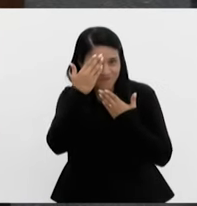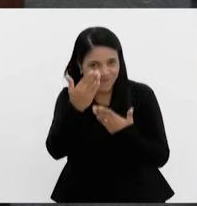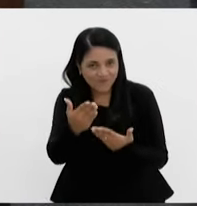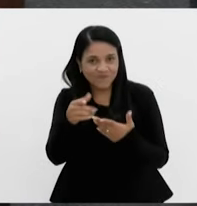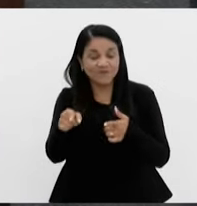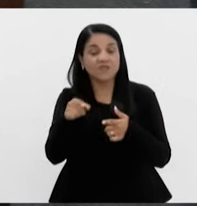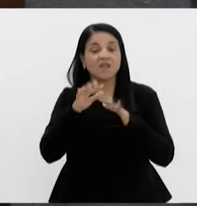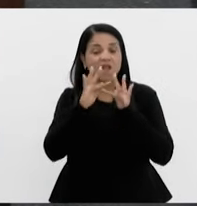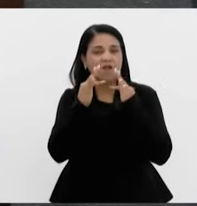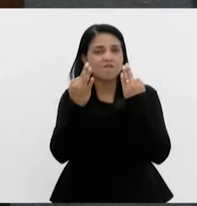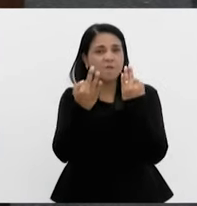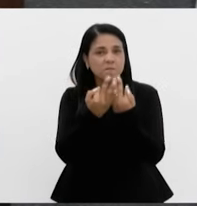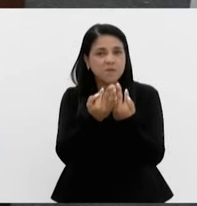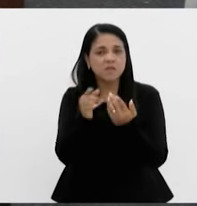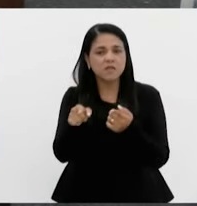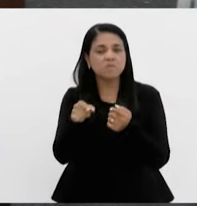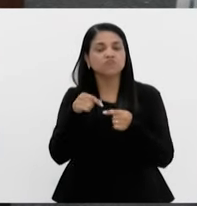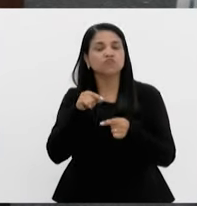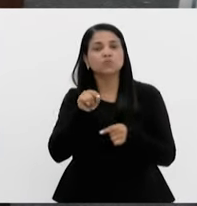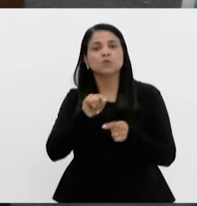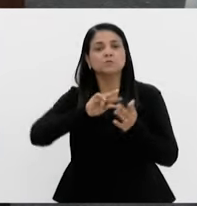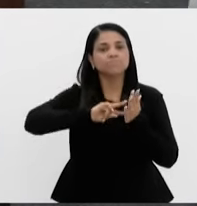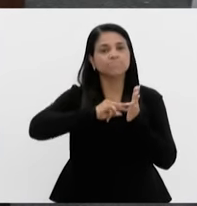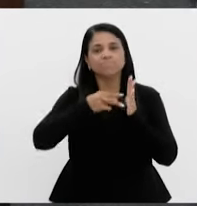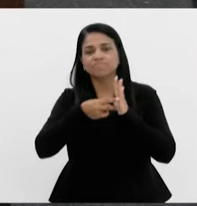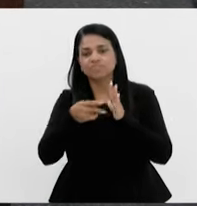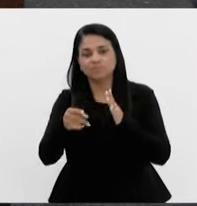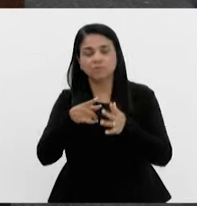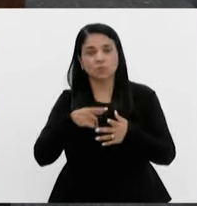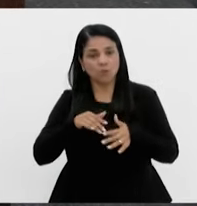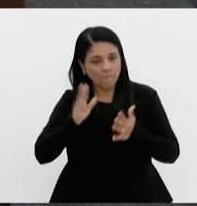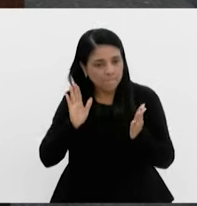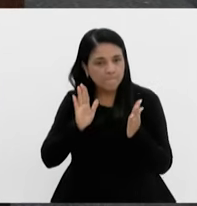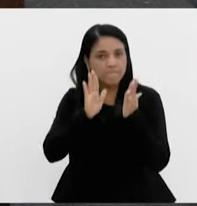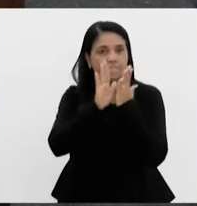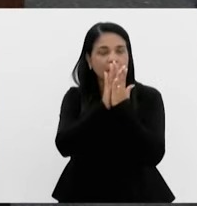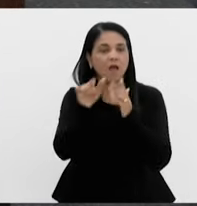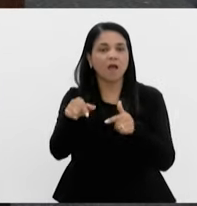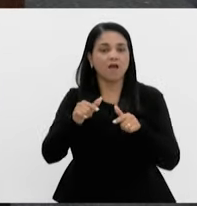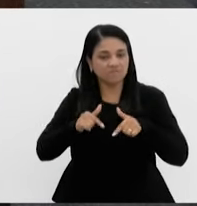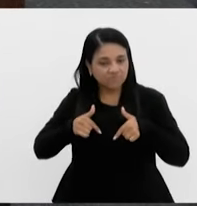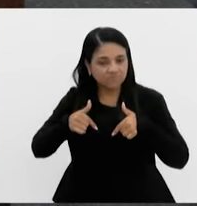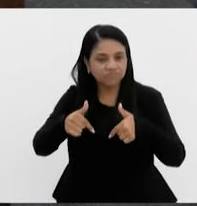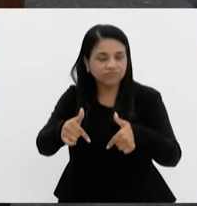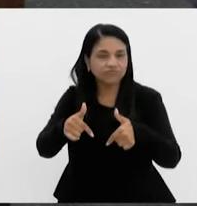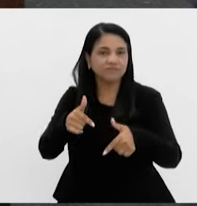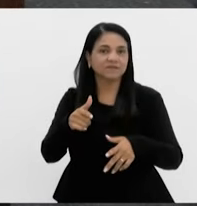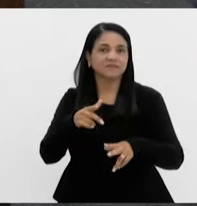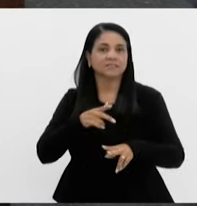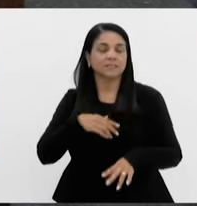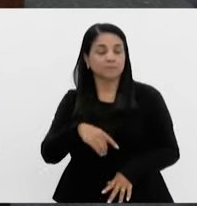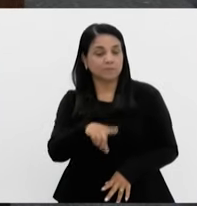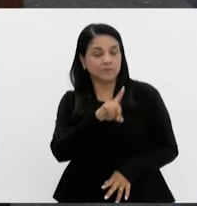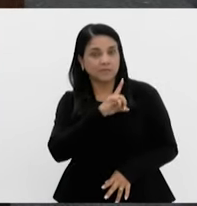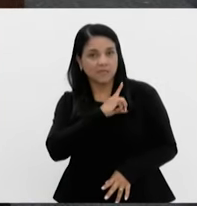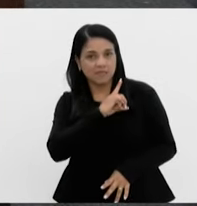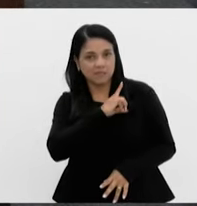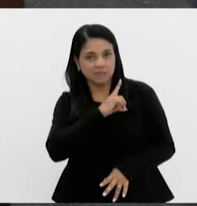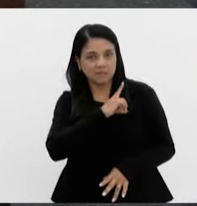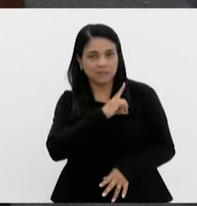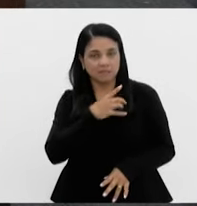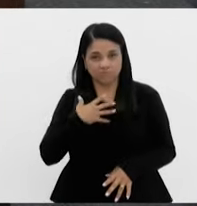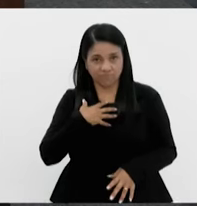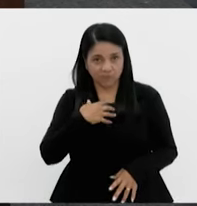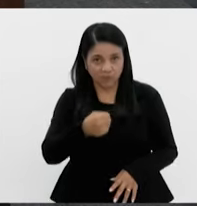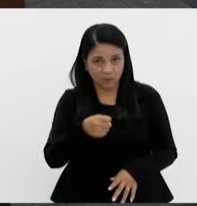aquela família pro enfrentamento da criminalidade atuação da divisão de sequestro nesse caso específico